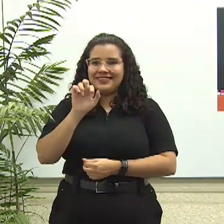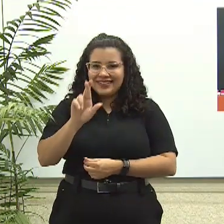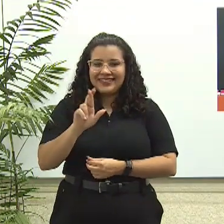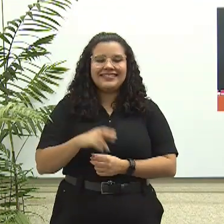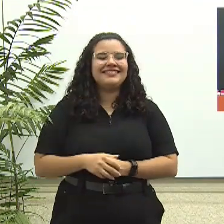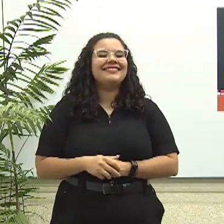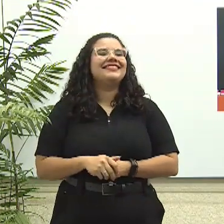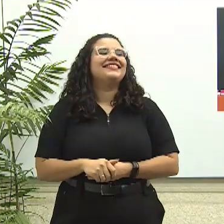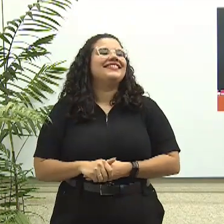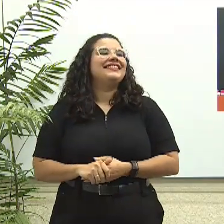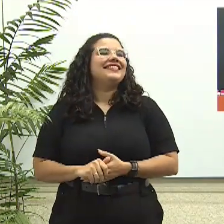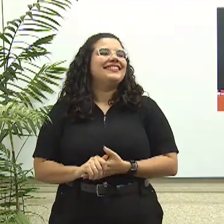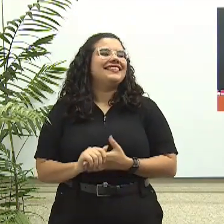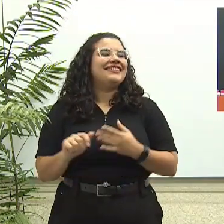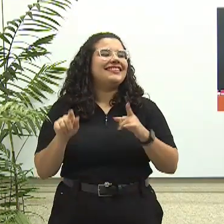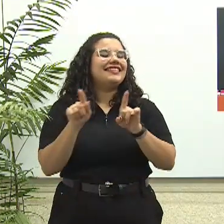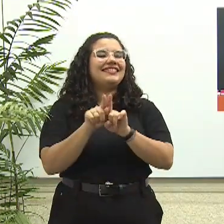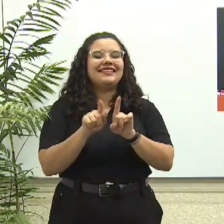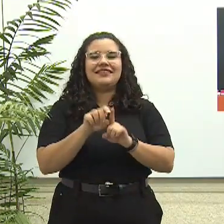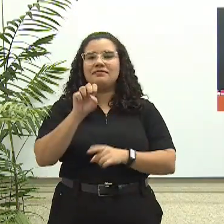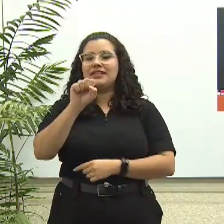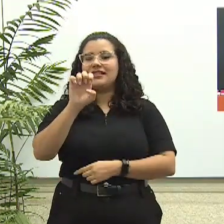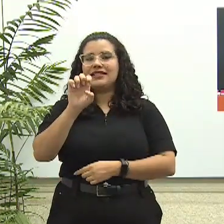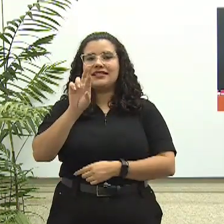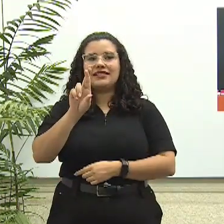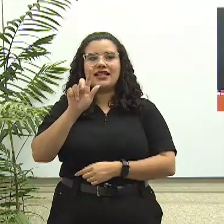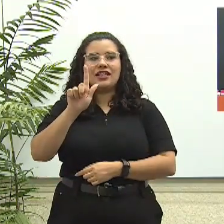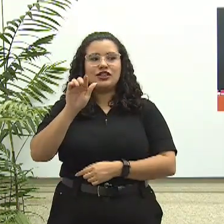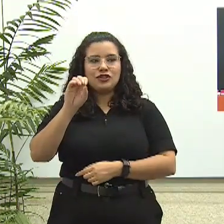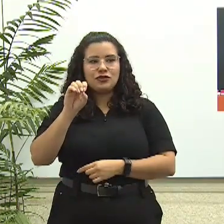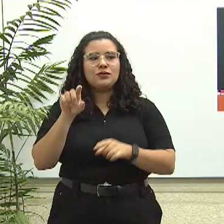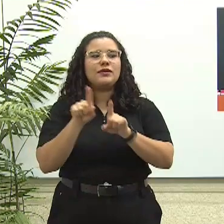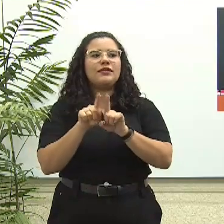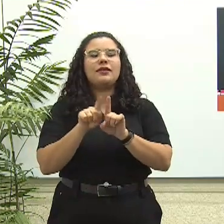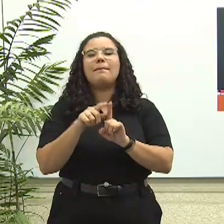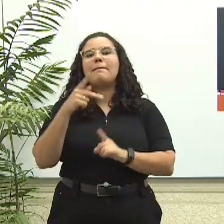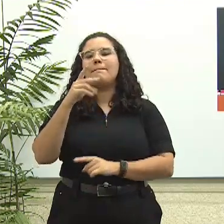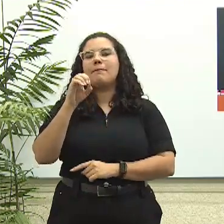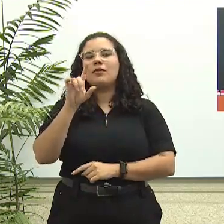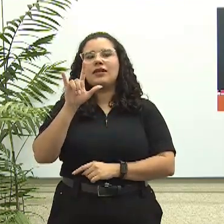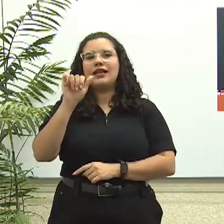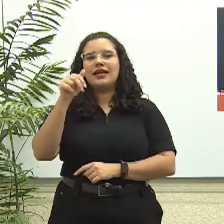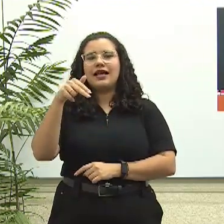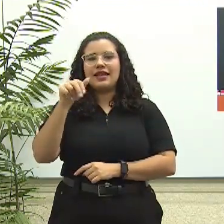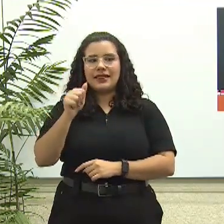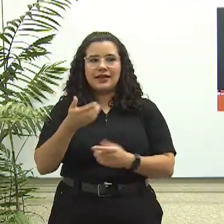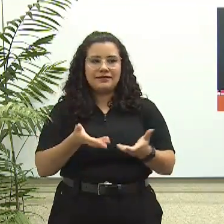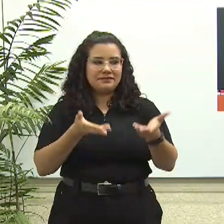lipold professores Sérgio Amadeu e Poliana Ferrari por